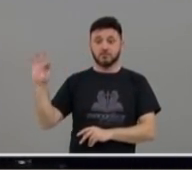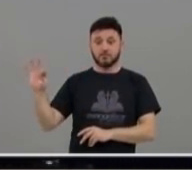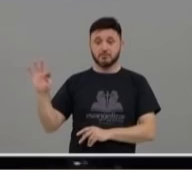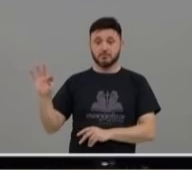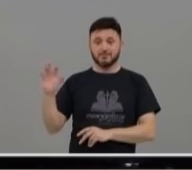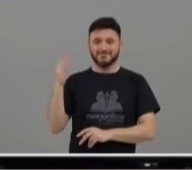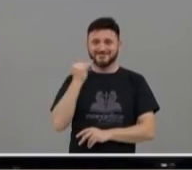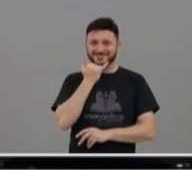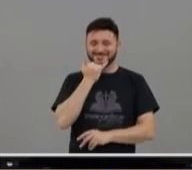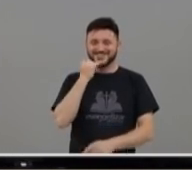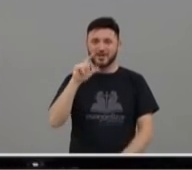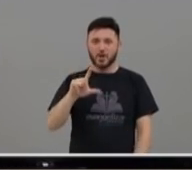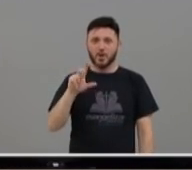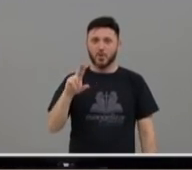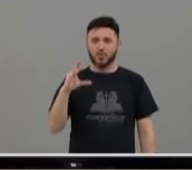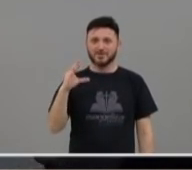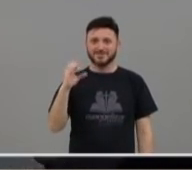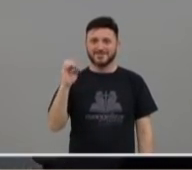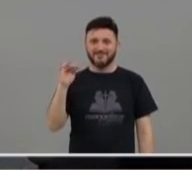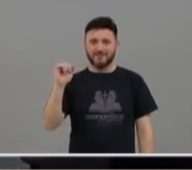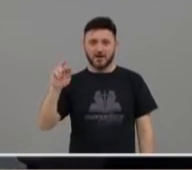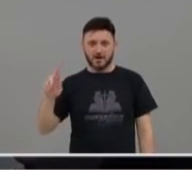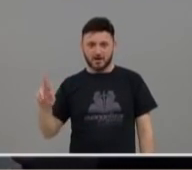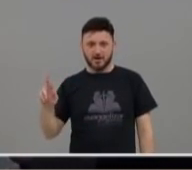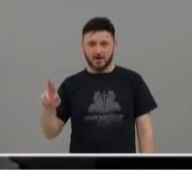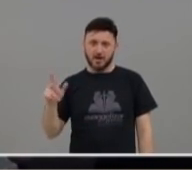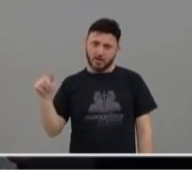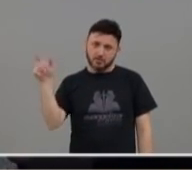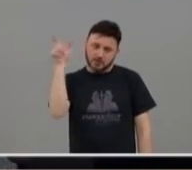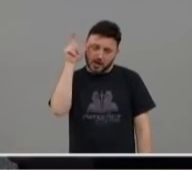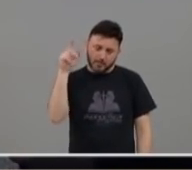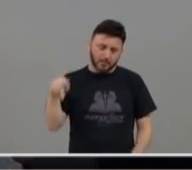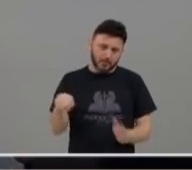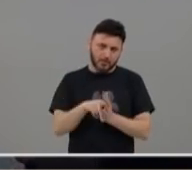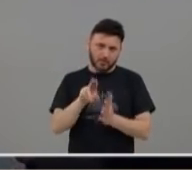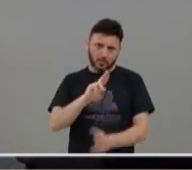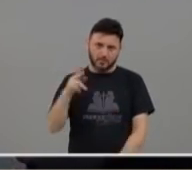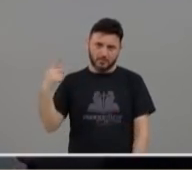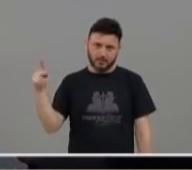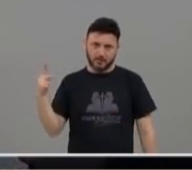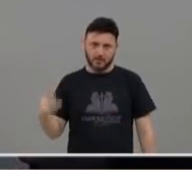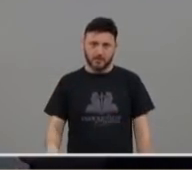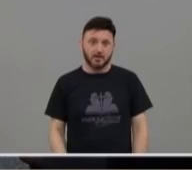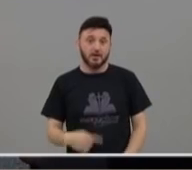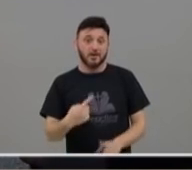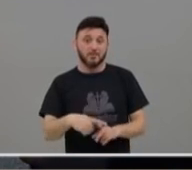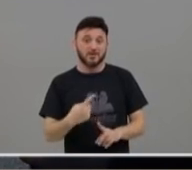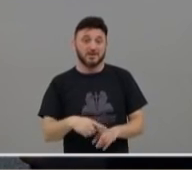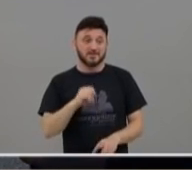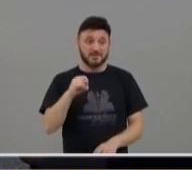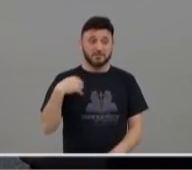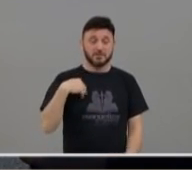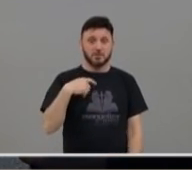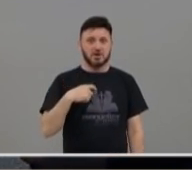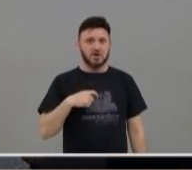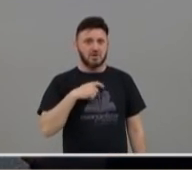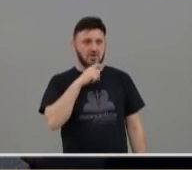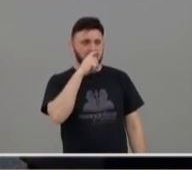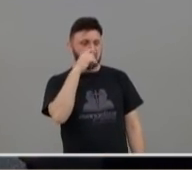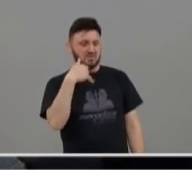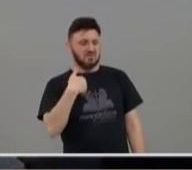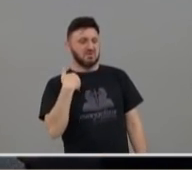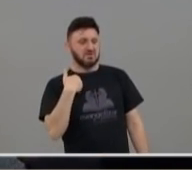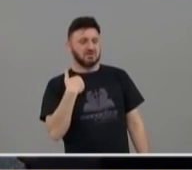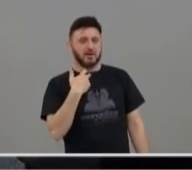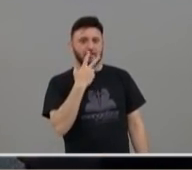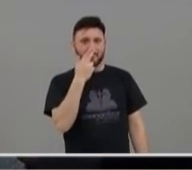luz, se torna treva. Uma pessoa orgulhosa, ela é capaz de apagar o brilho do outro. Uma pessoa orgulhosa,